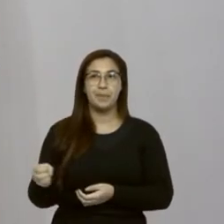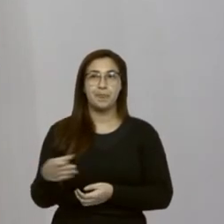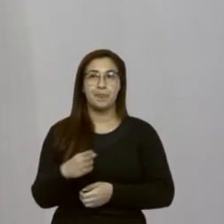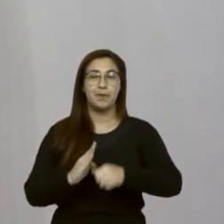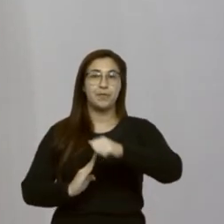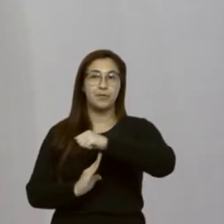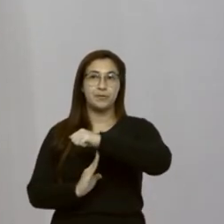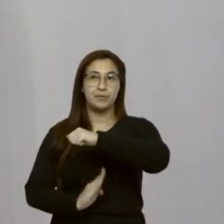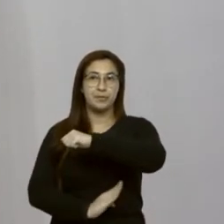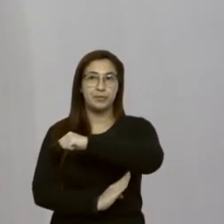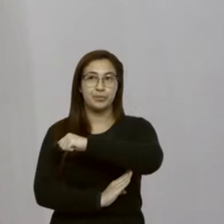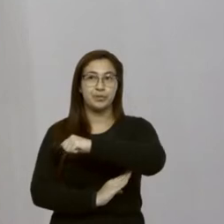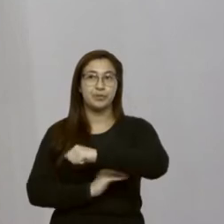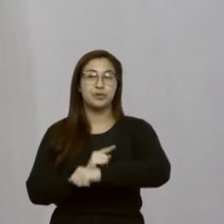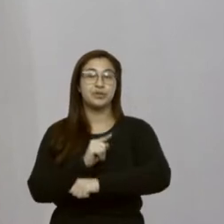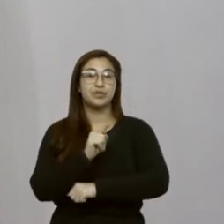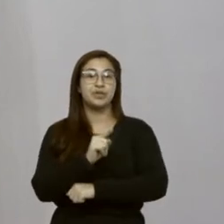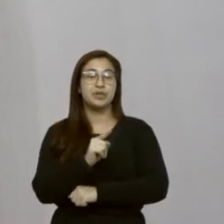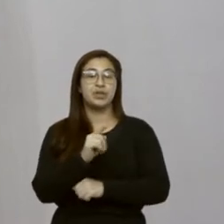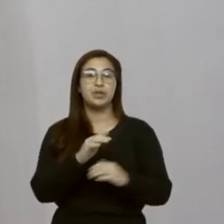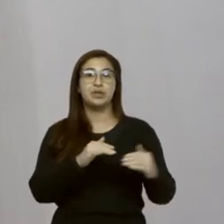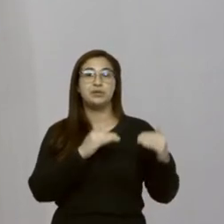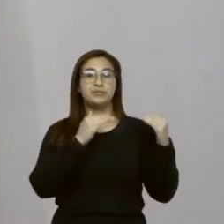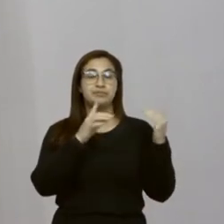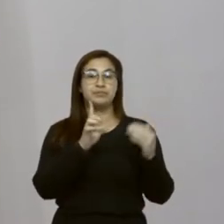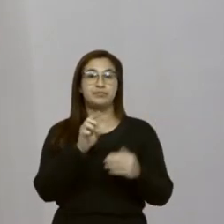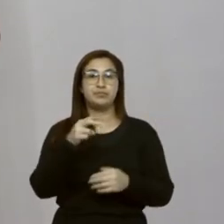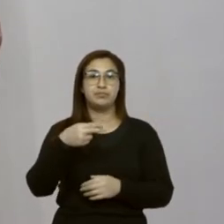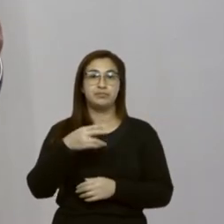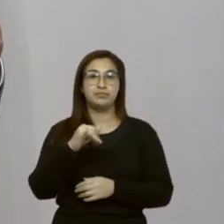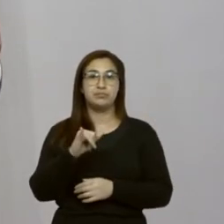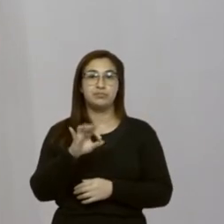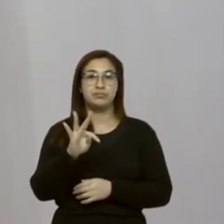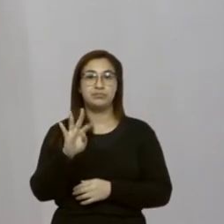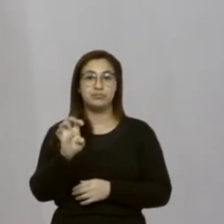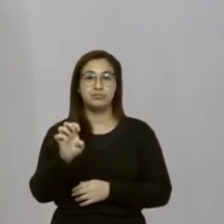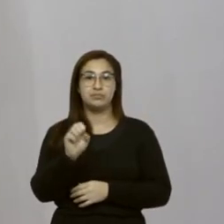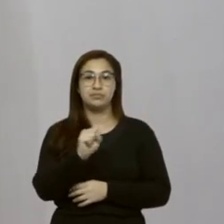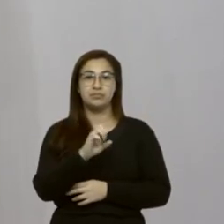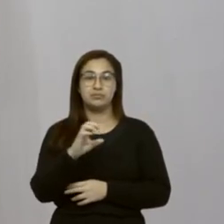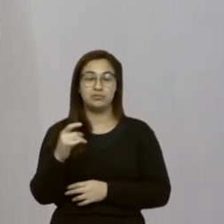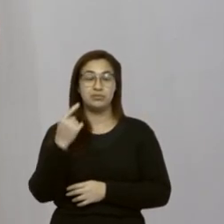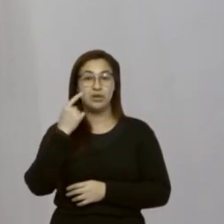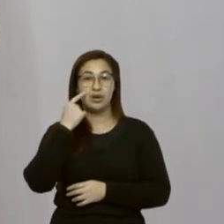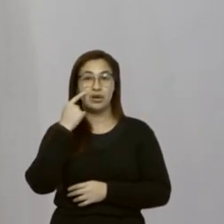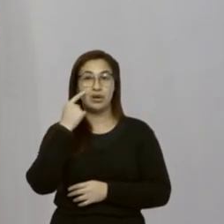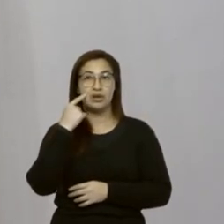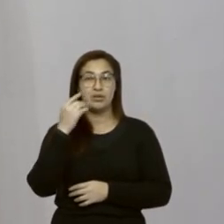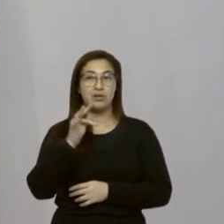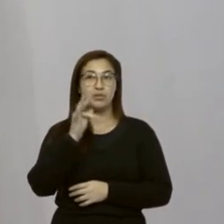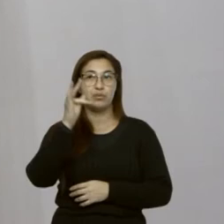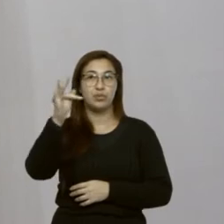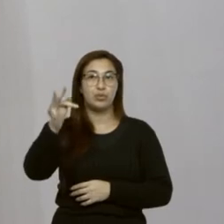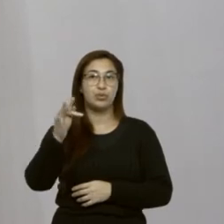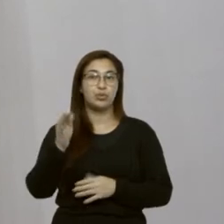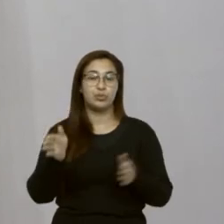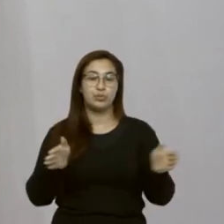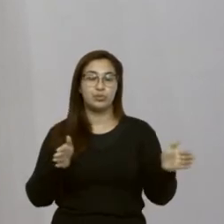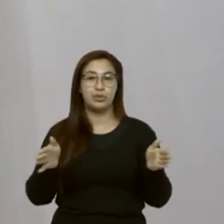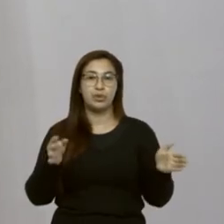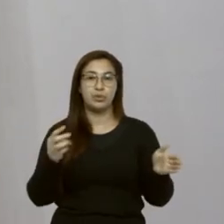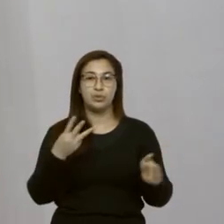A superintendência do DENIT em Santa Catarina prevê para cerca de 30 dias